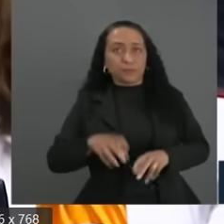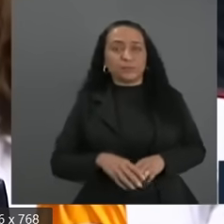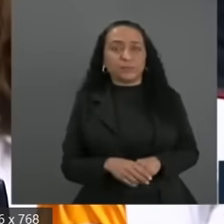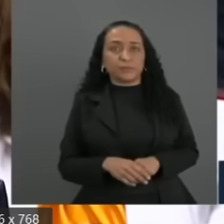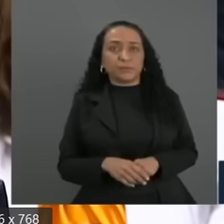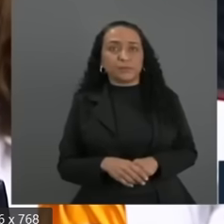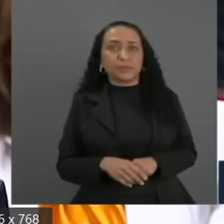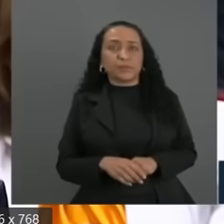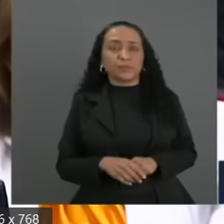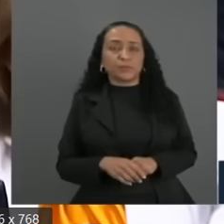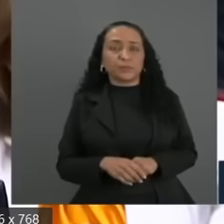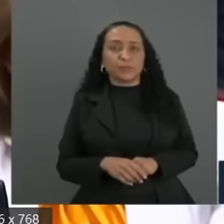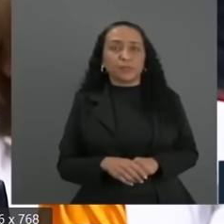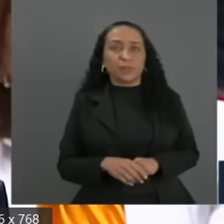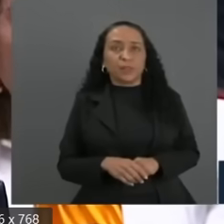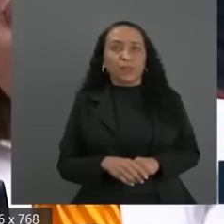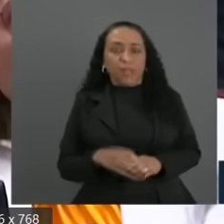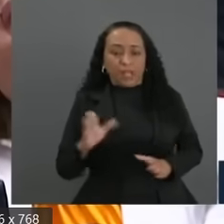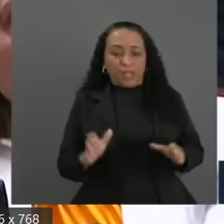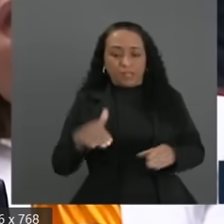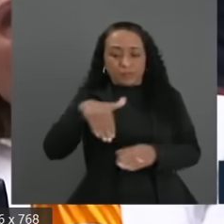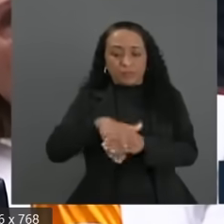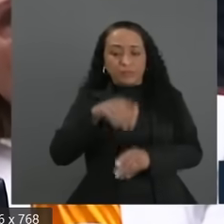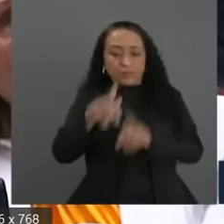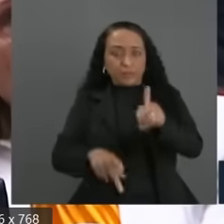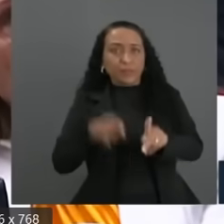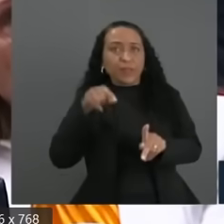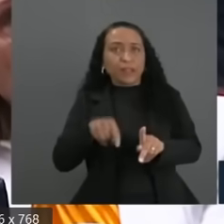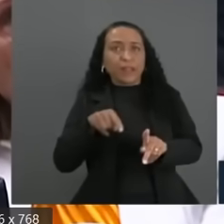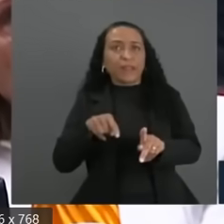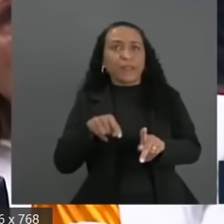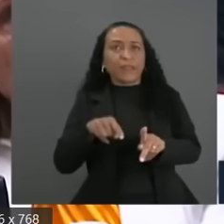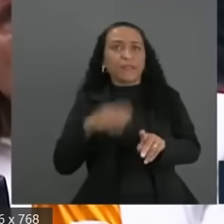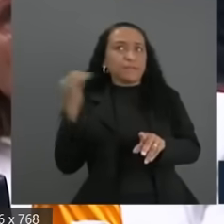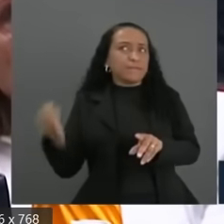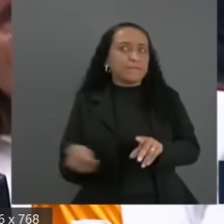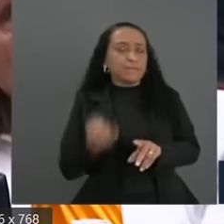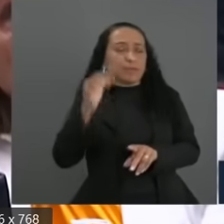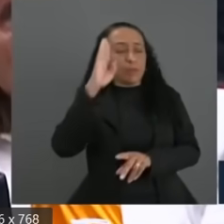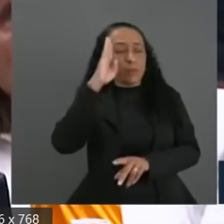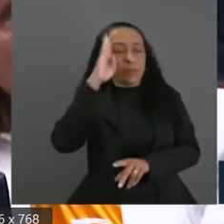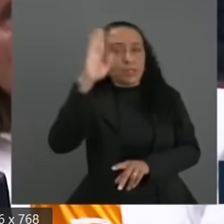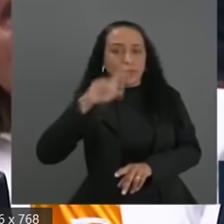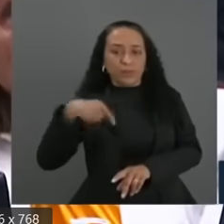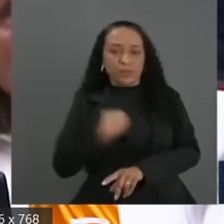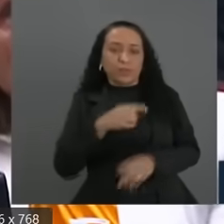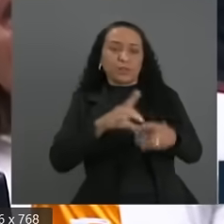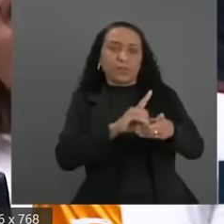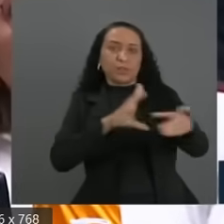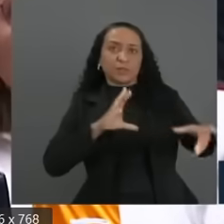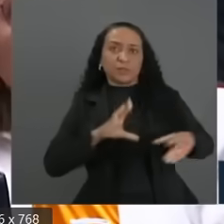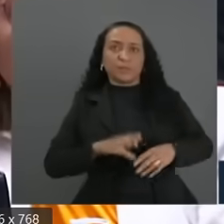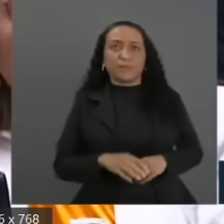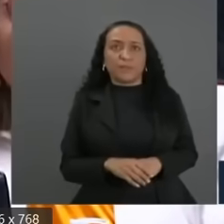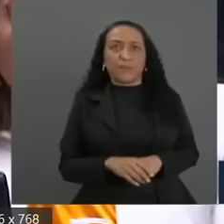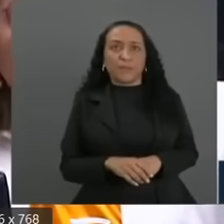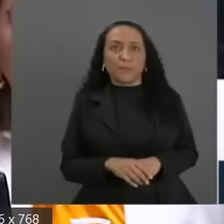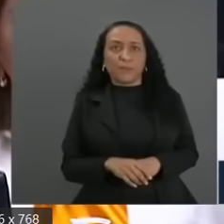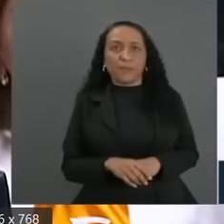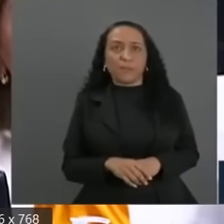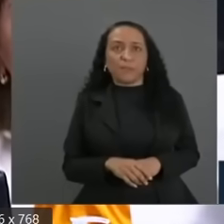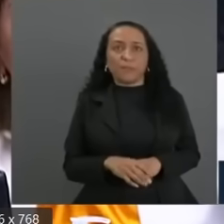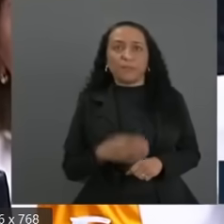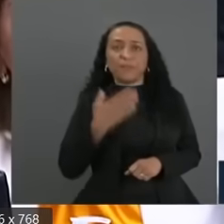Mandato popular que é o cerne, a espinha dorsal e a base da nossa democracia.